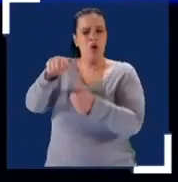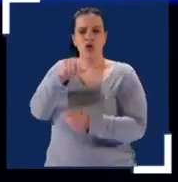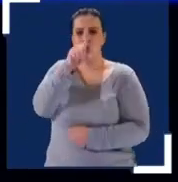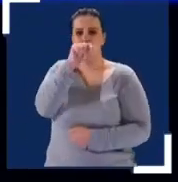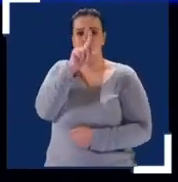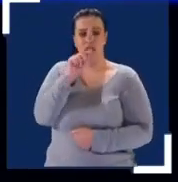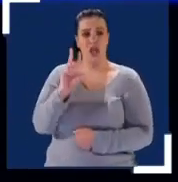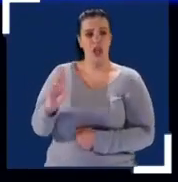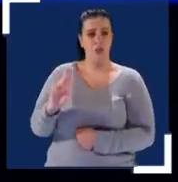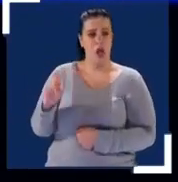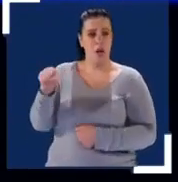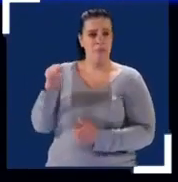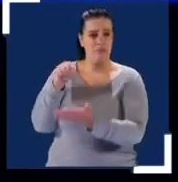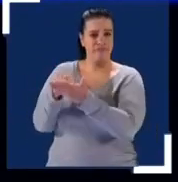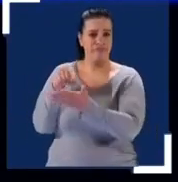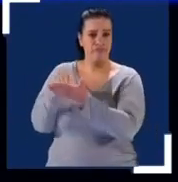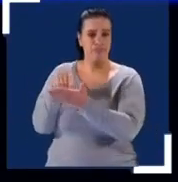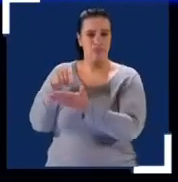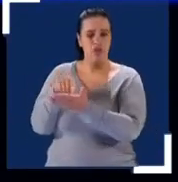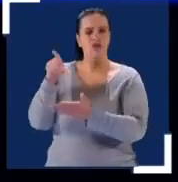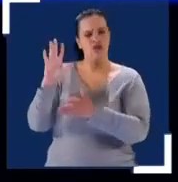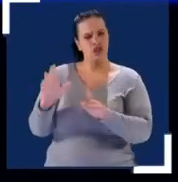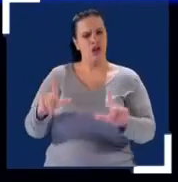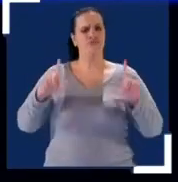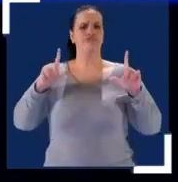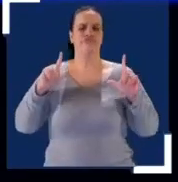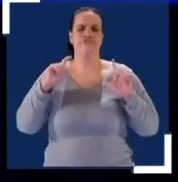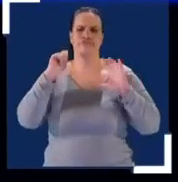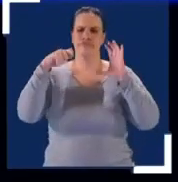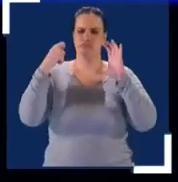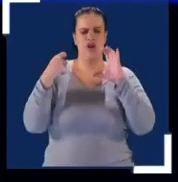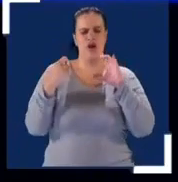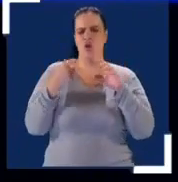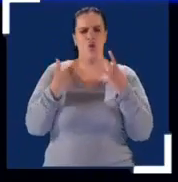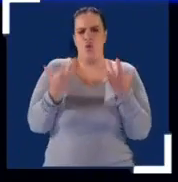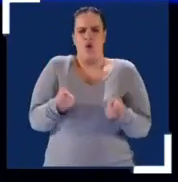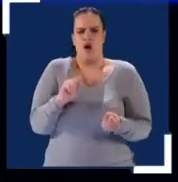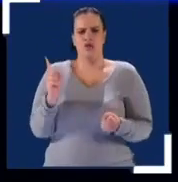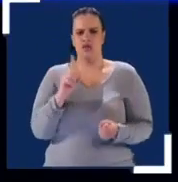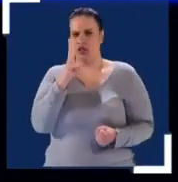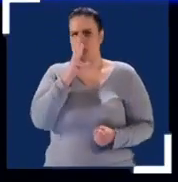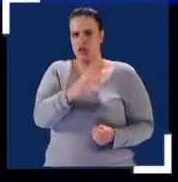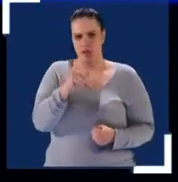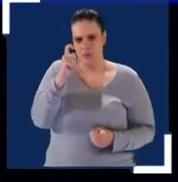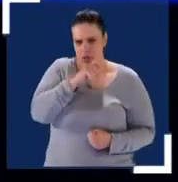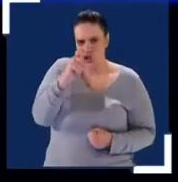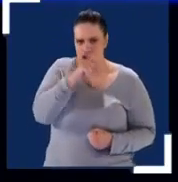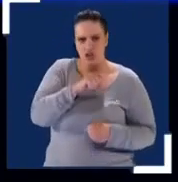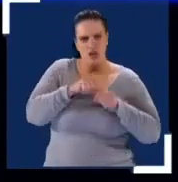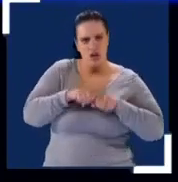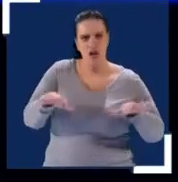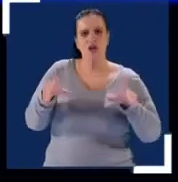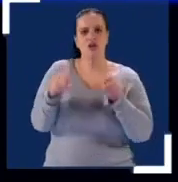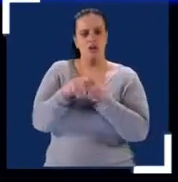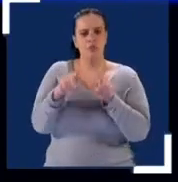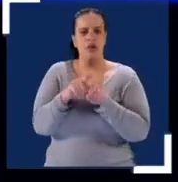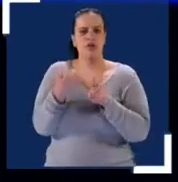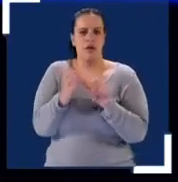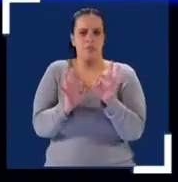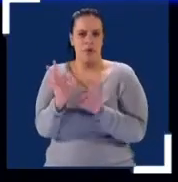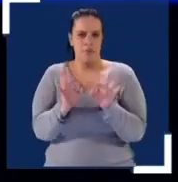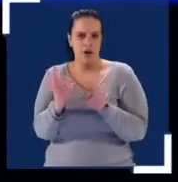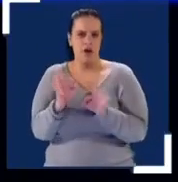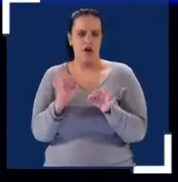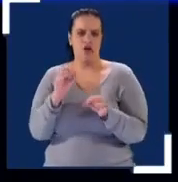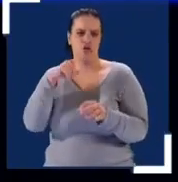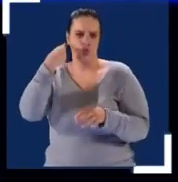Twitter. O senhor gravou um depoimento condenando fake news, anunciando providências jurídicas. Eu vou abrir